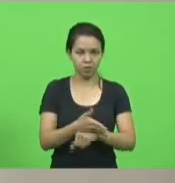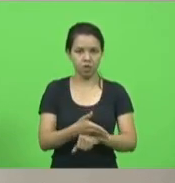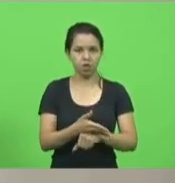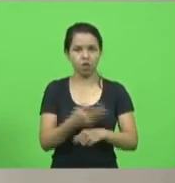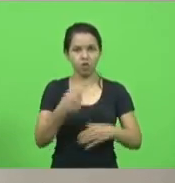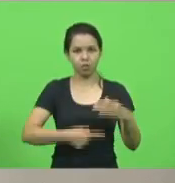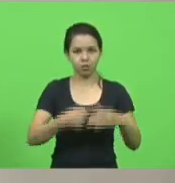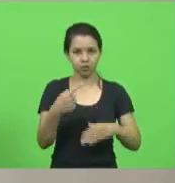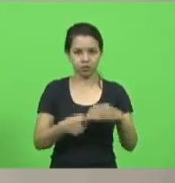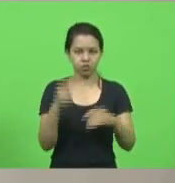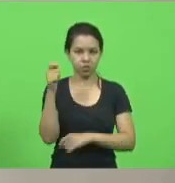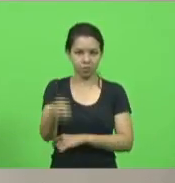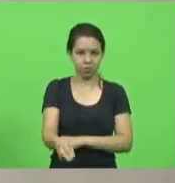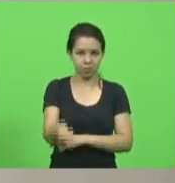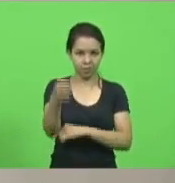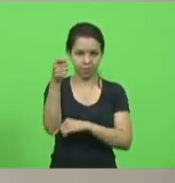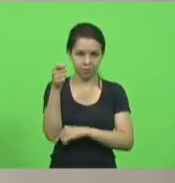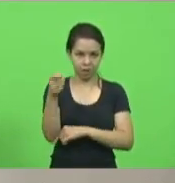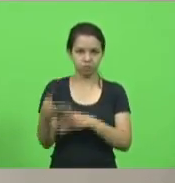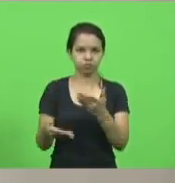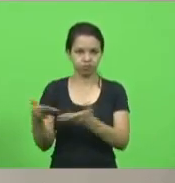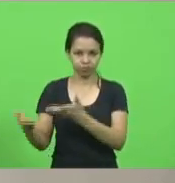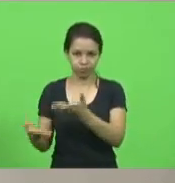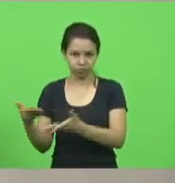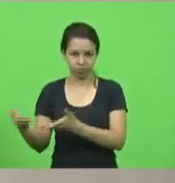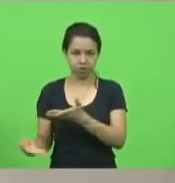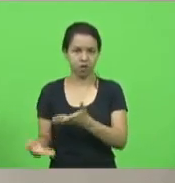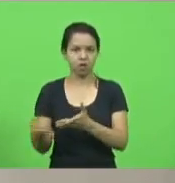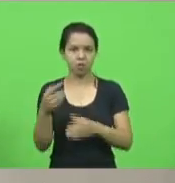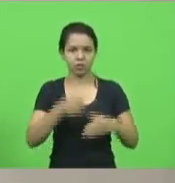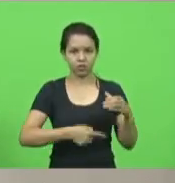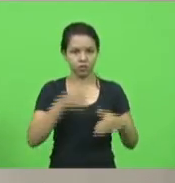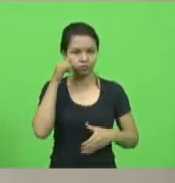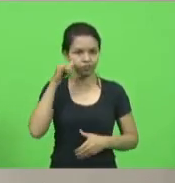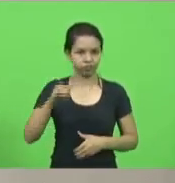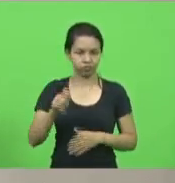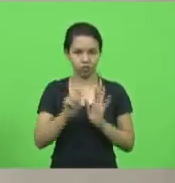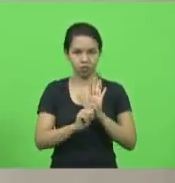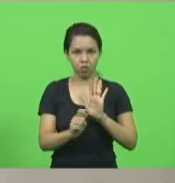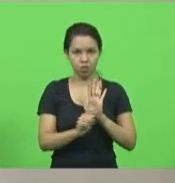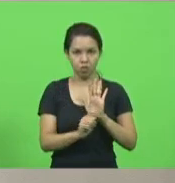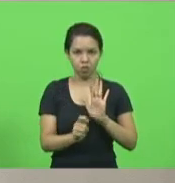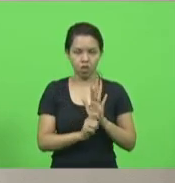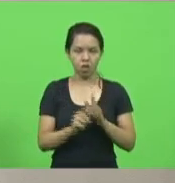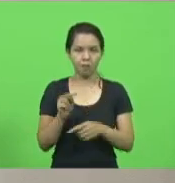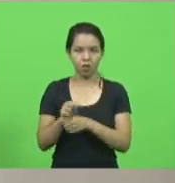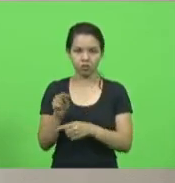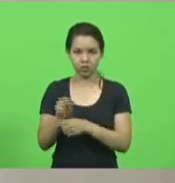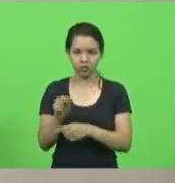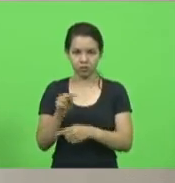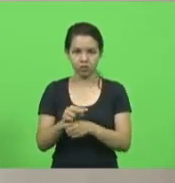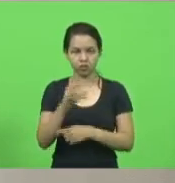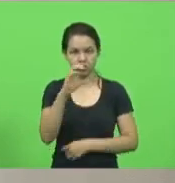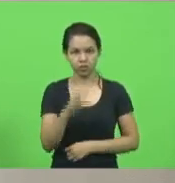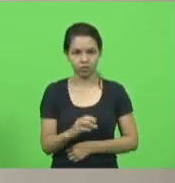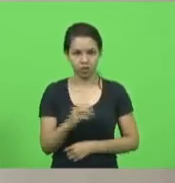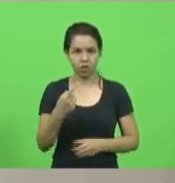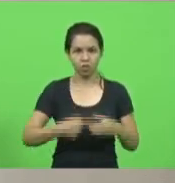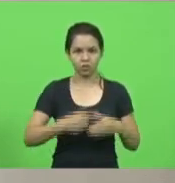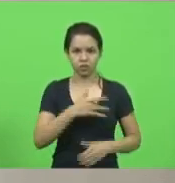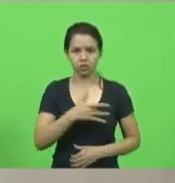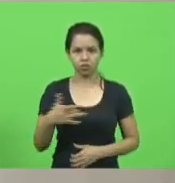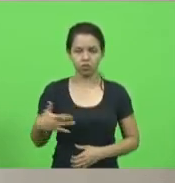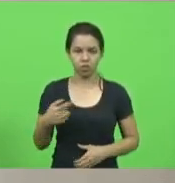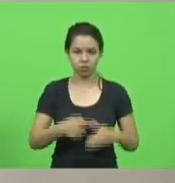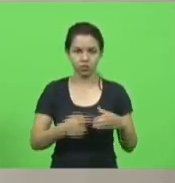Aquicultura, Comissão de Prevenção e Combate às Drogas, Comissão de Proteção Civil, Comissão de Saúde, Comissão de